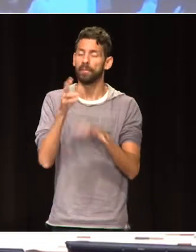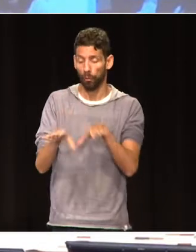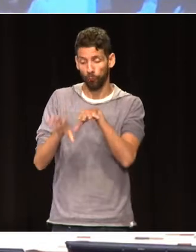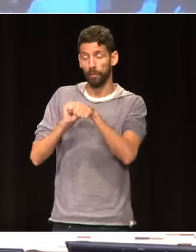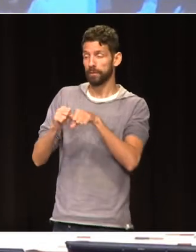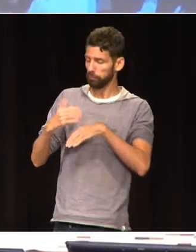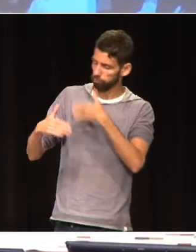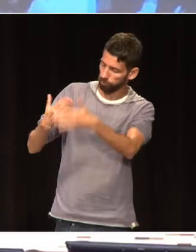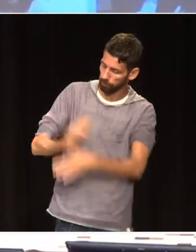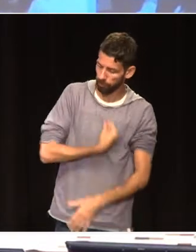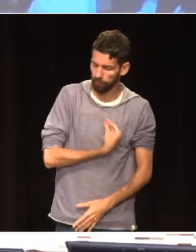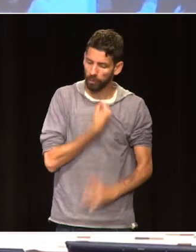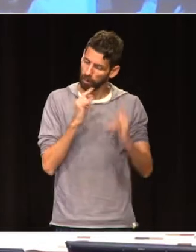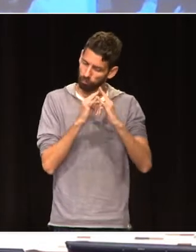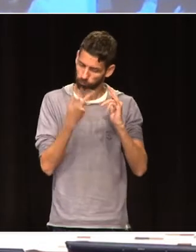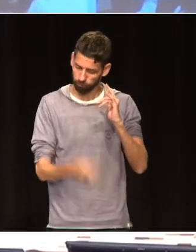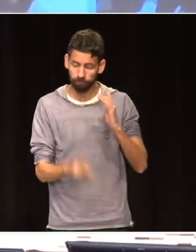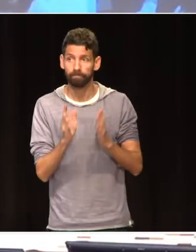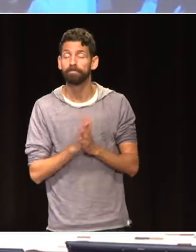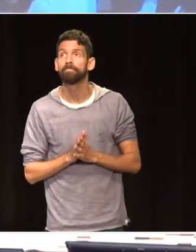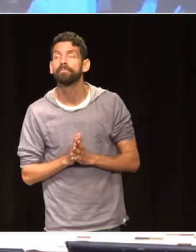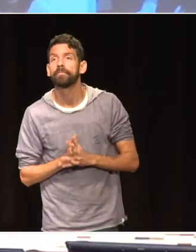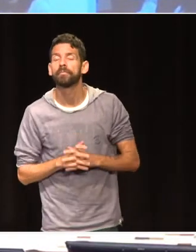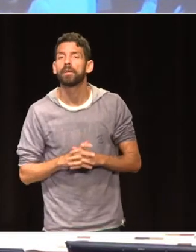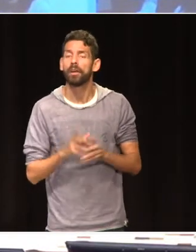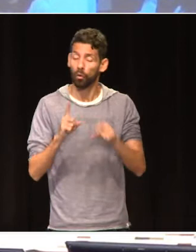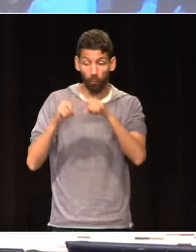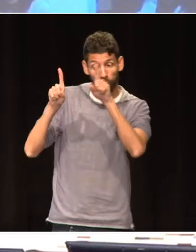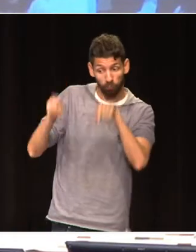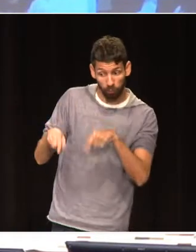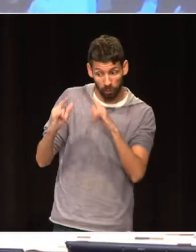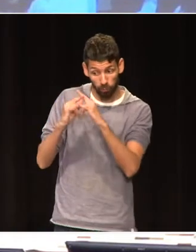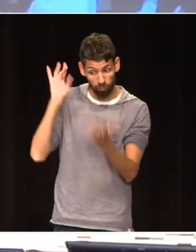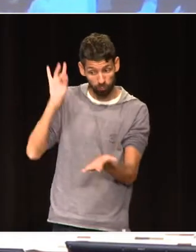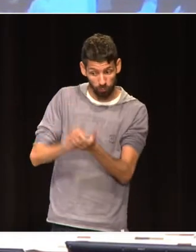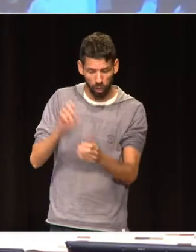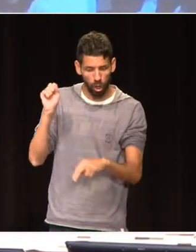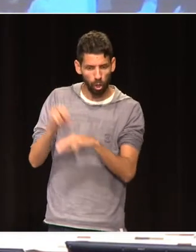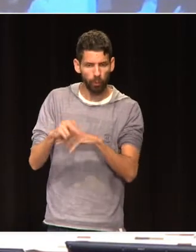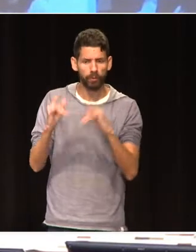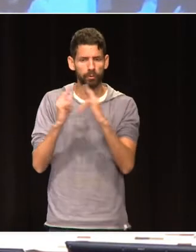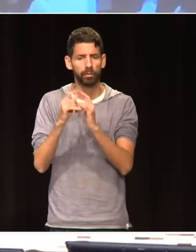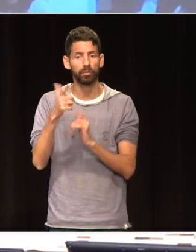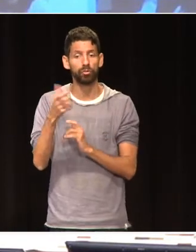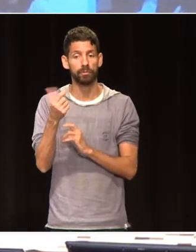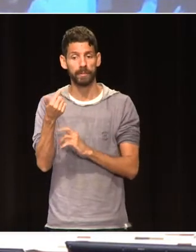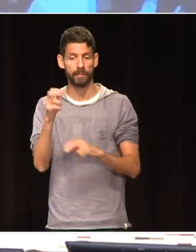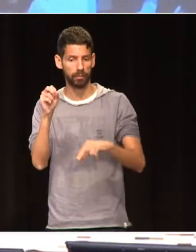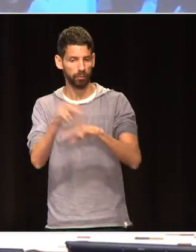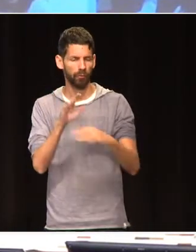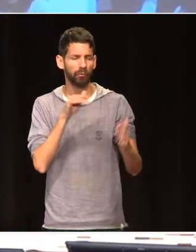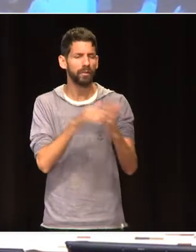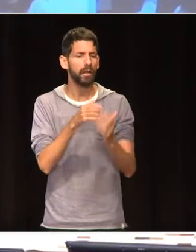formação acadêmica, aqui no INES, como funcionário mesmo efetivo, eu entrei aqui em 2017, no final